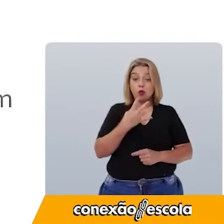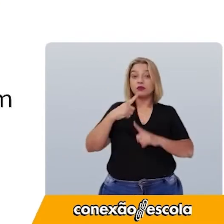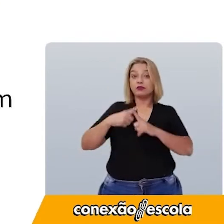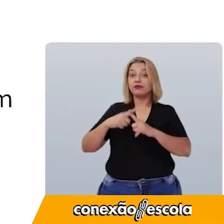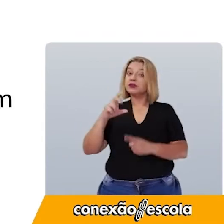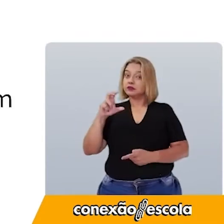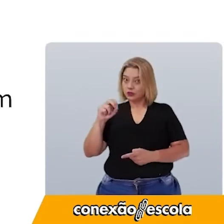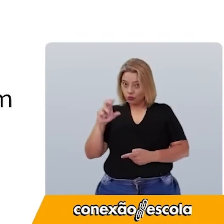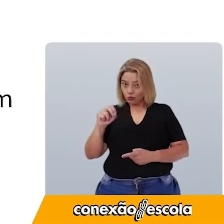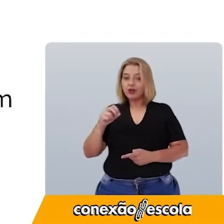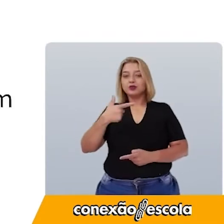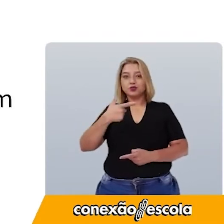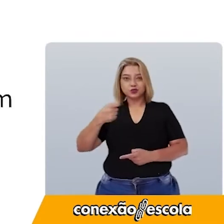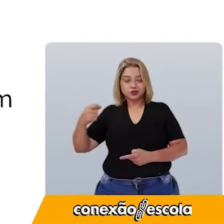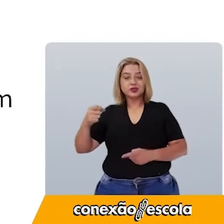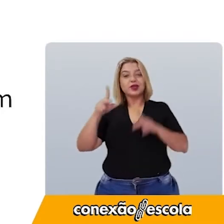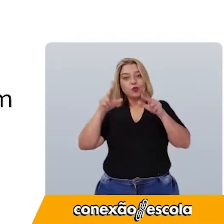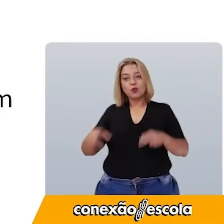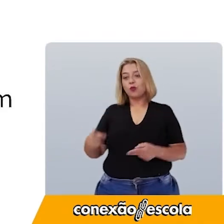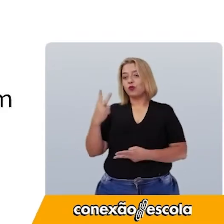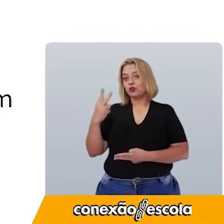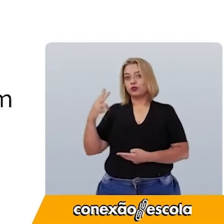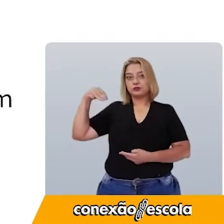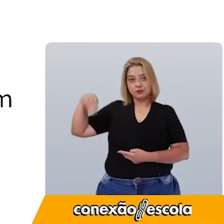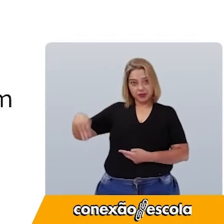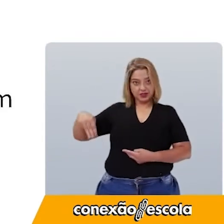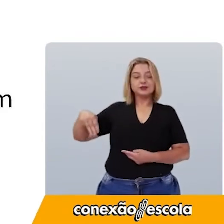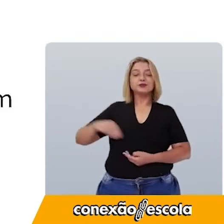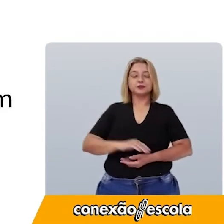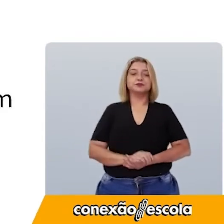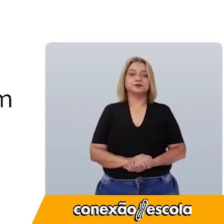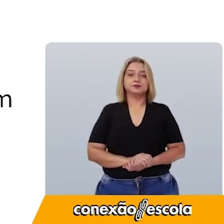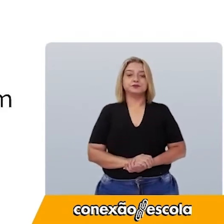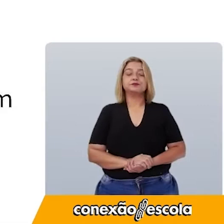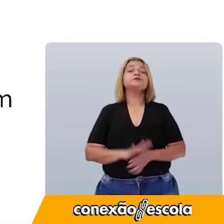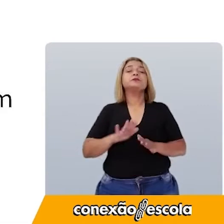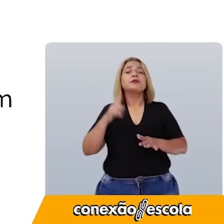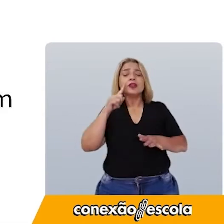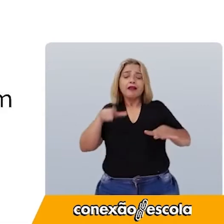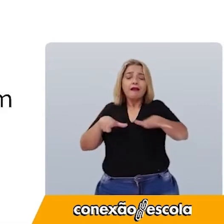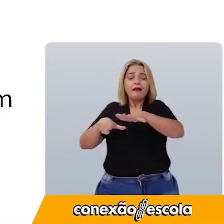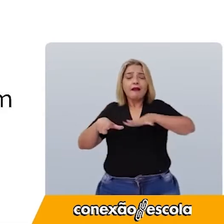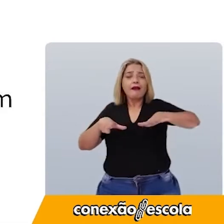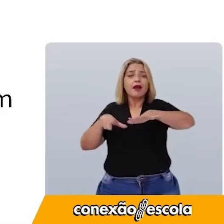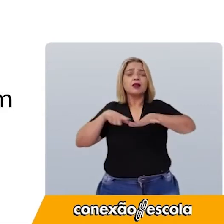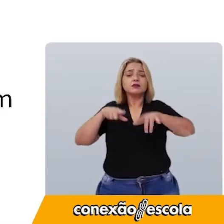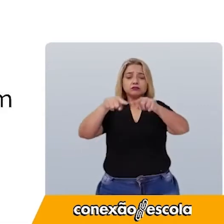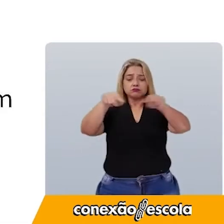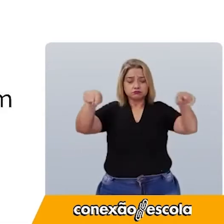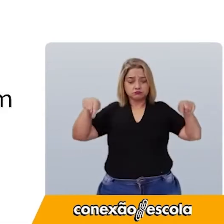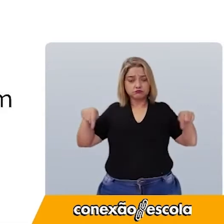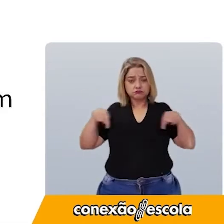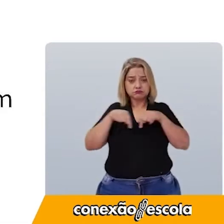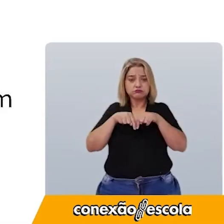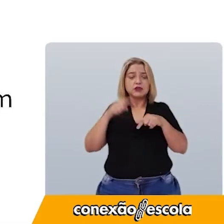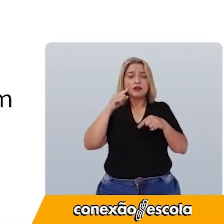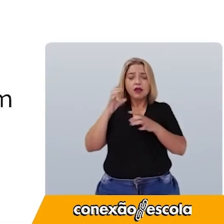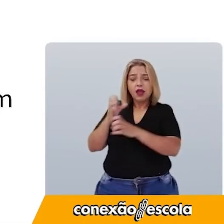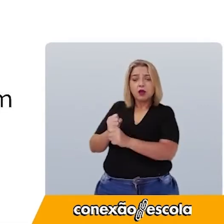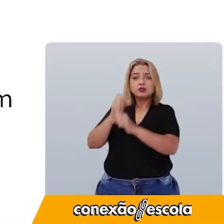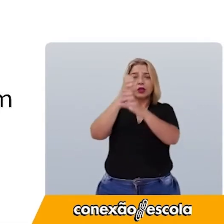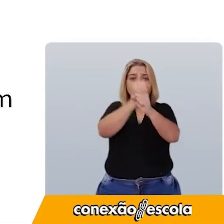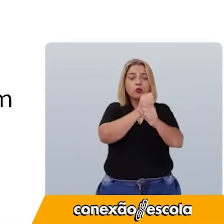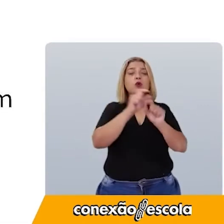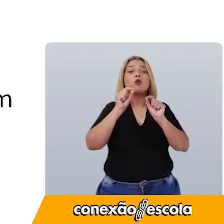200 centímetros, que é 2 metros. A área de uma região quadrada é calculada multiplicando